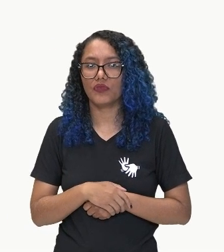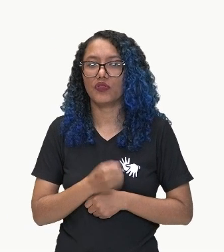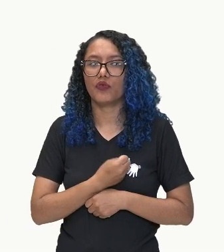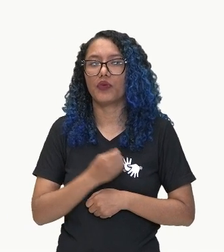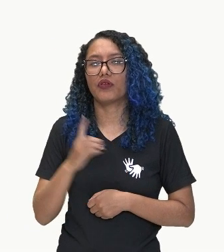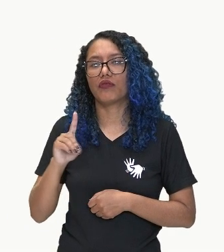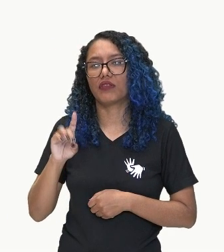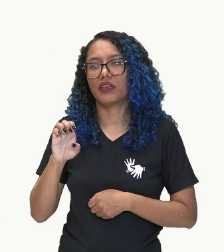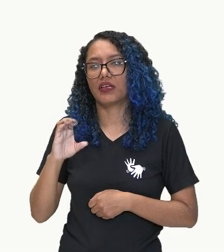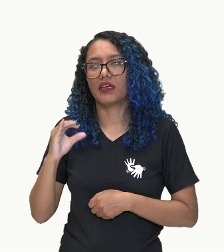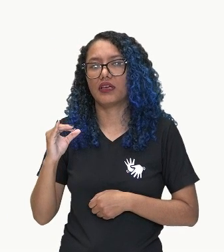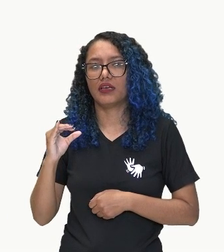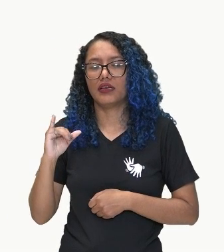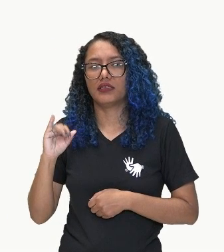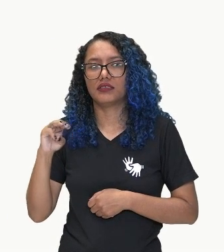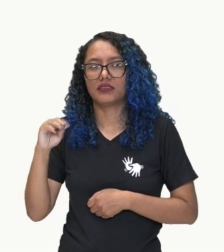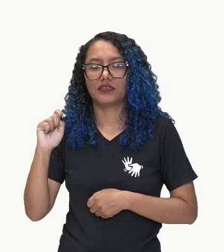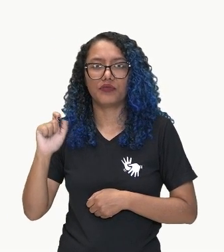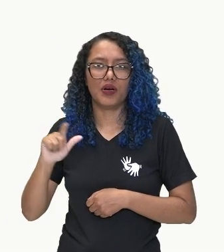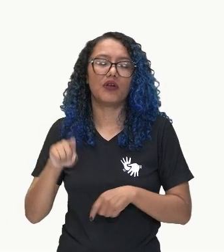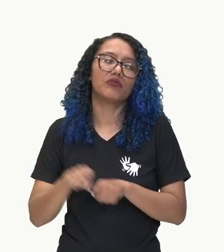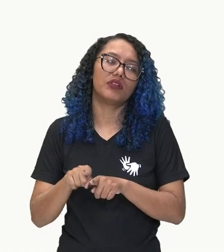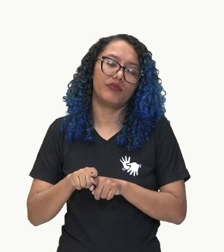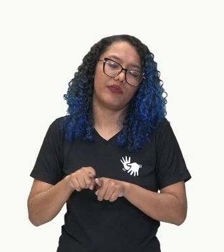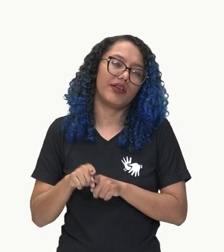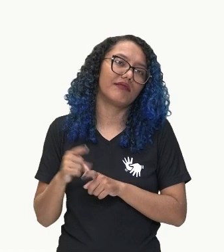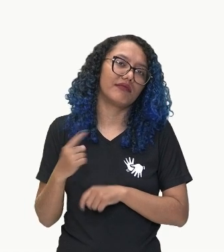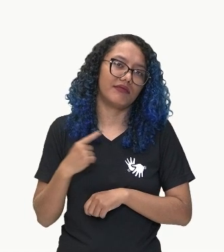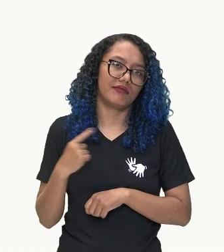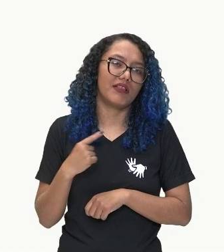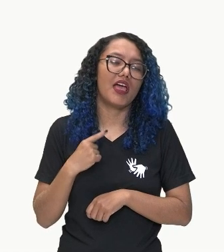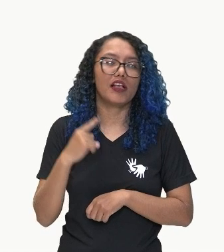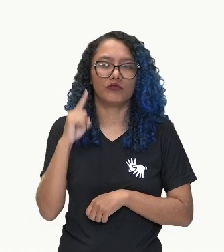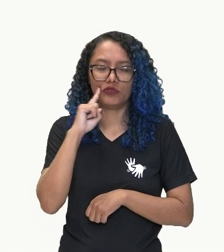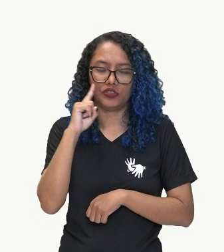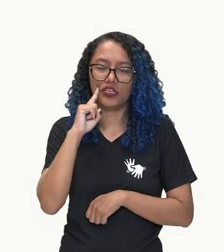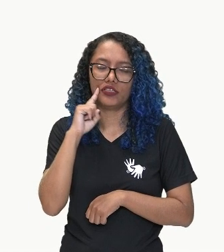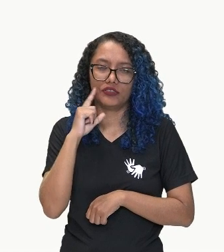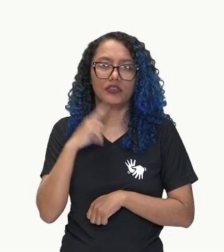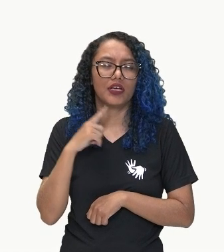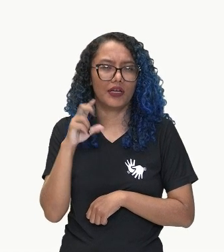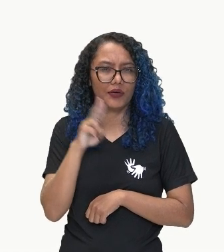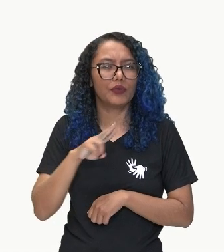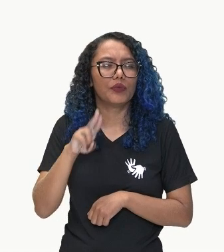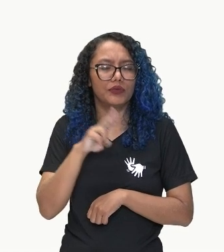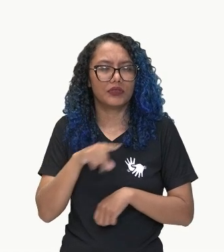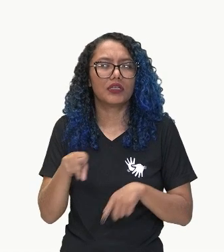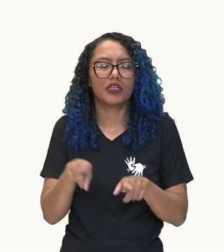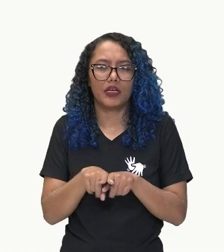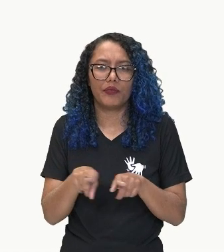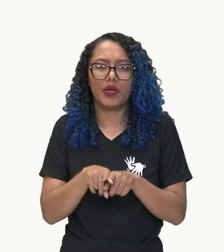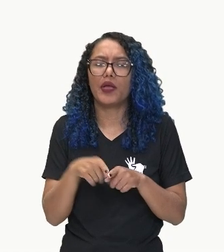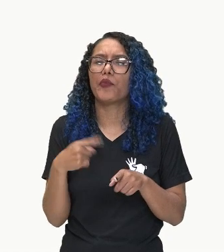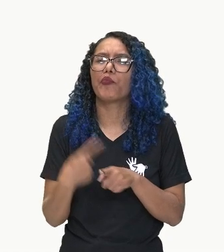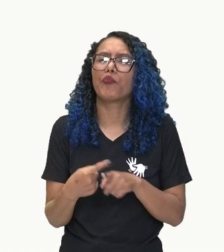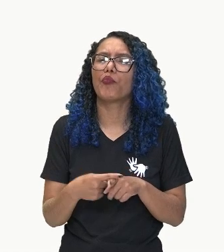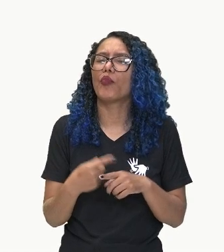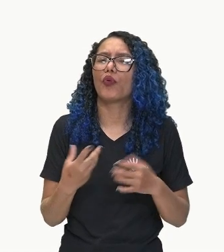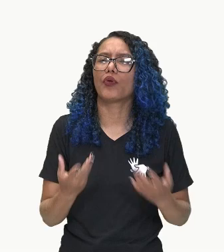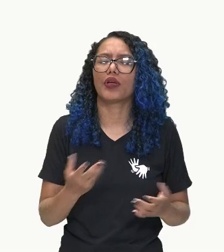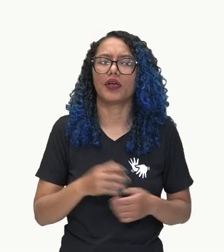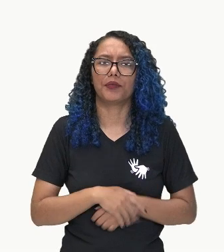número decimal também é muito presente no nosso dia a dia, principalmente porque nós manuseamos